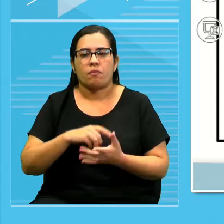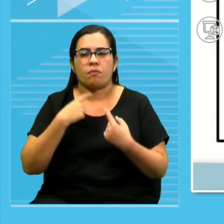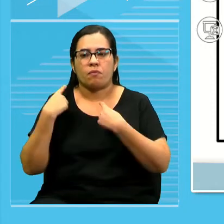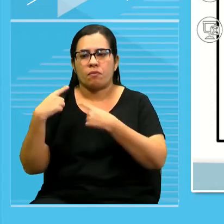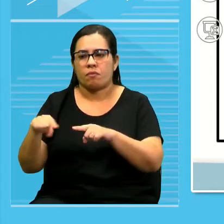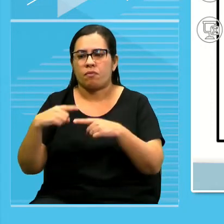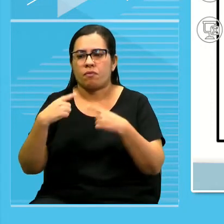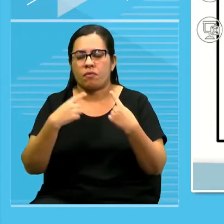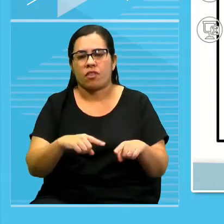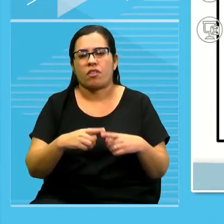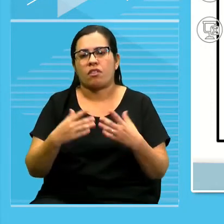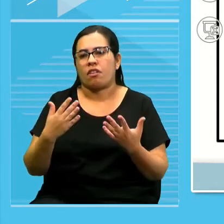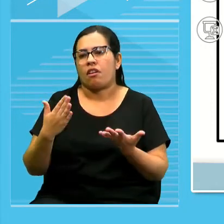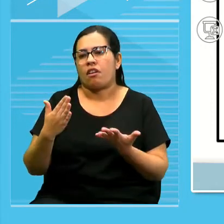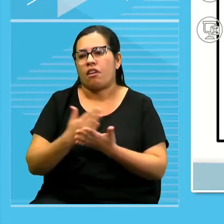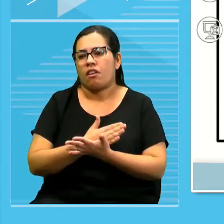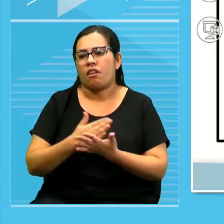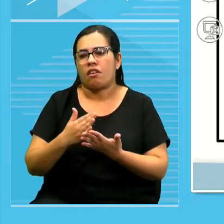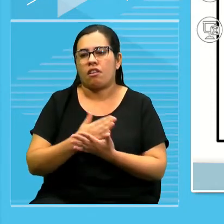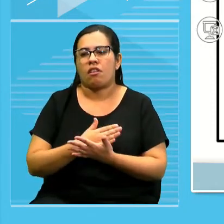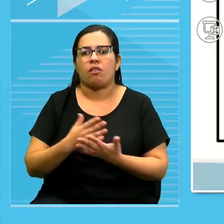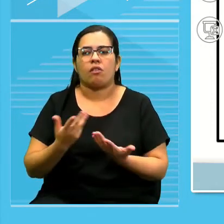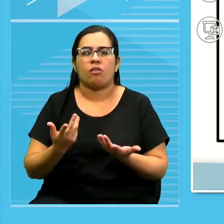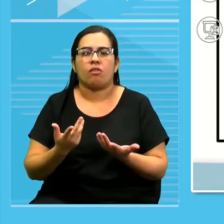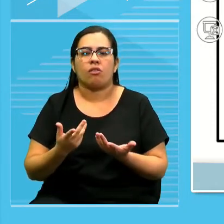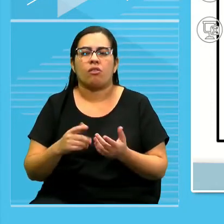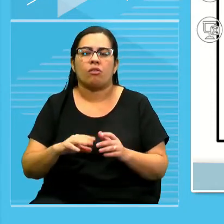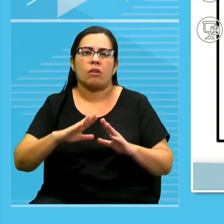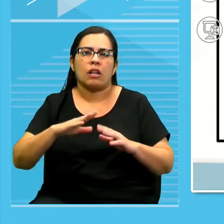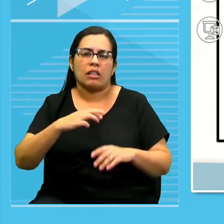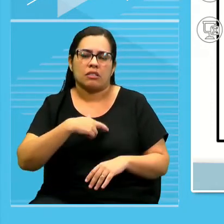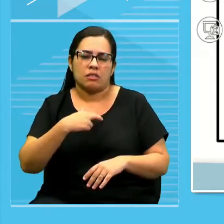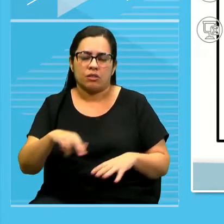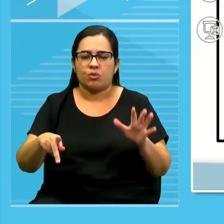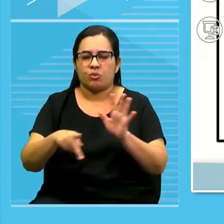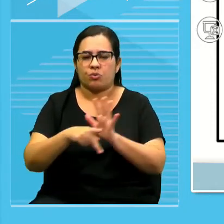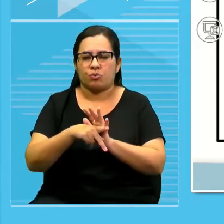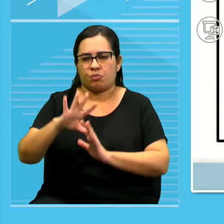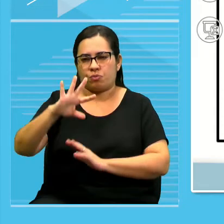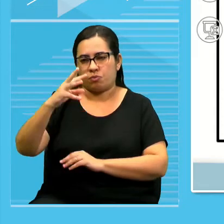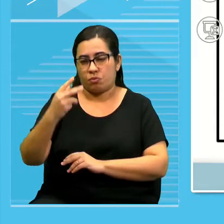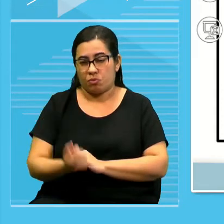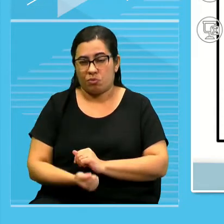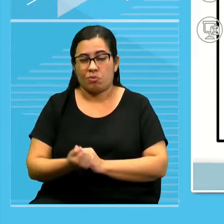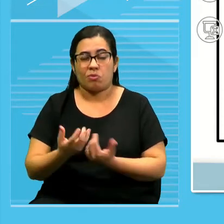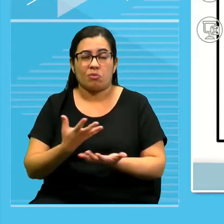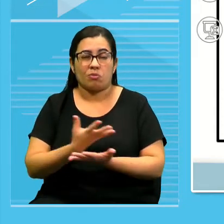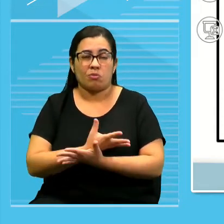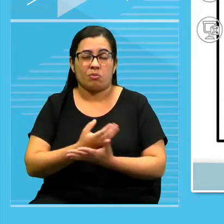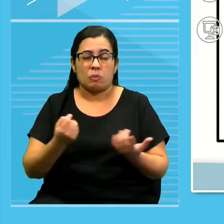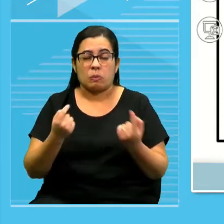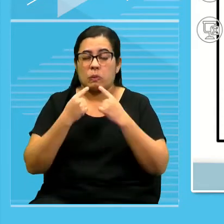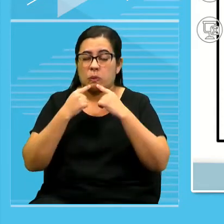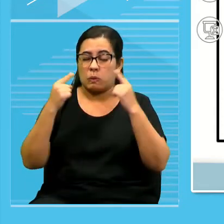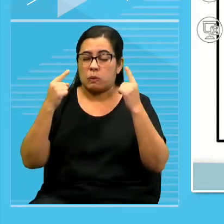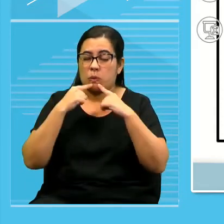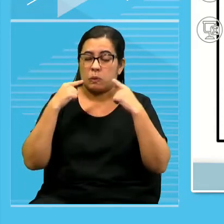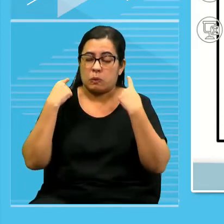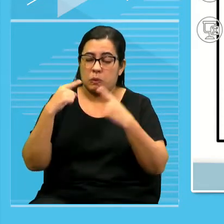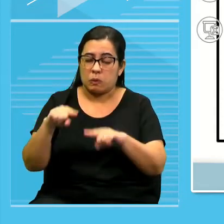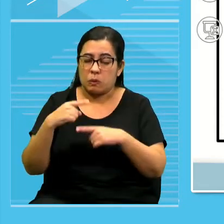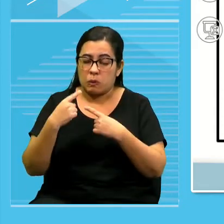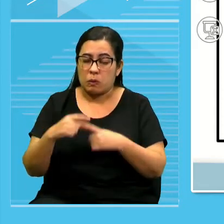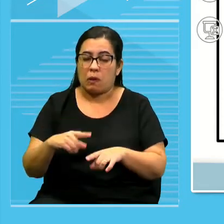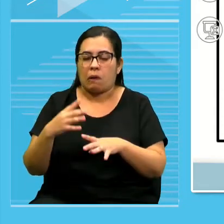as religiões de matriz africana né são as religiões que de denúncias por